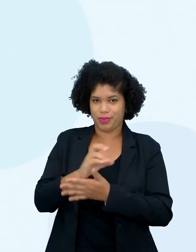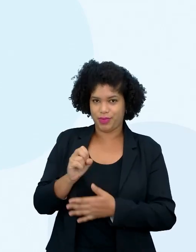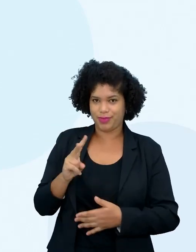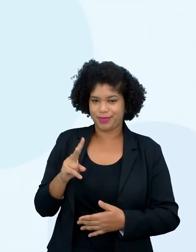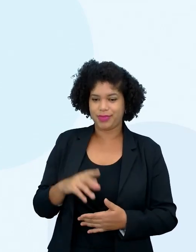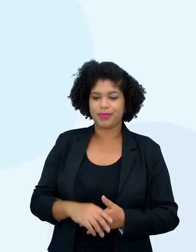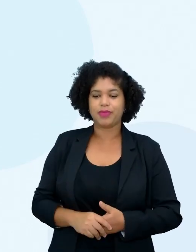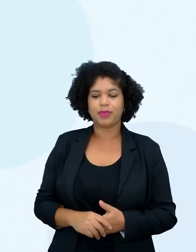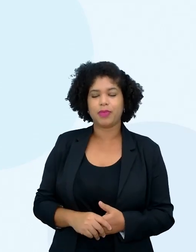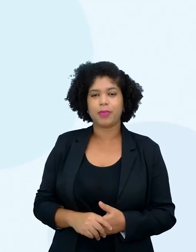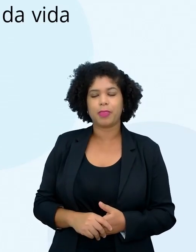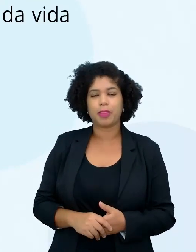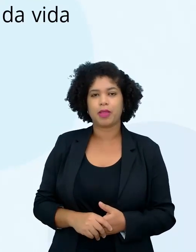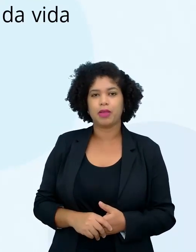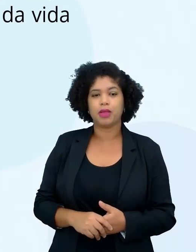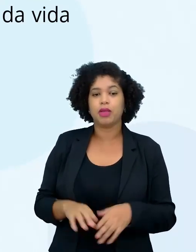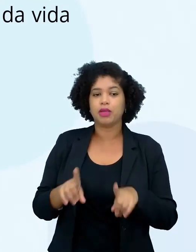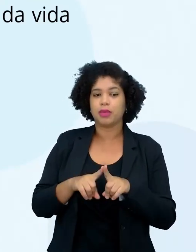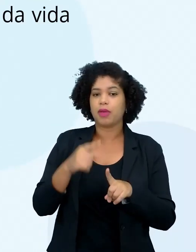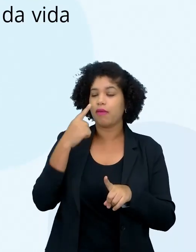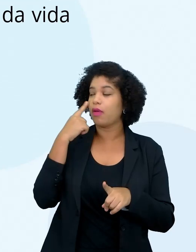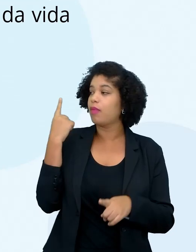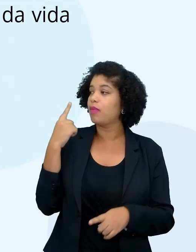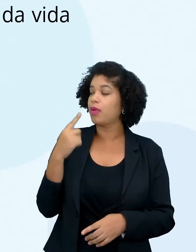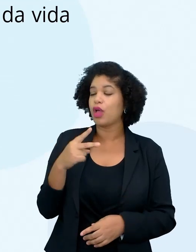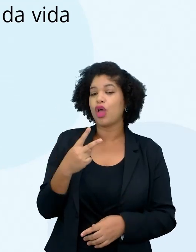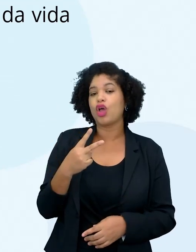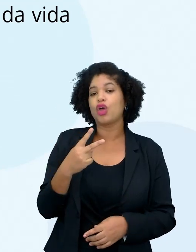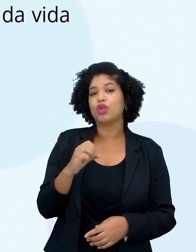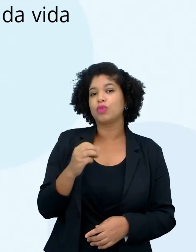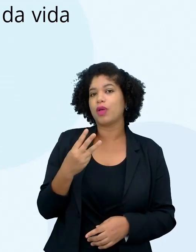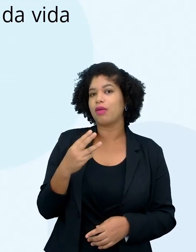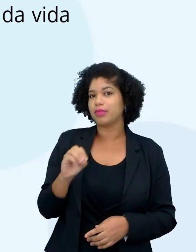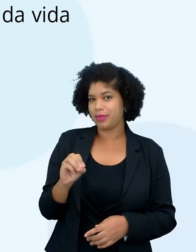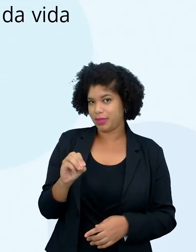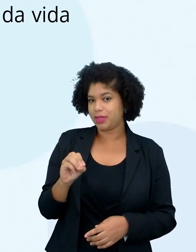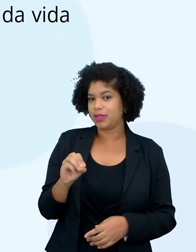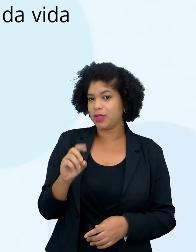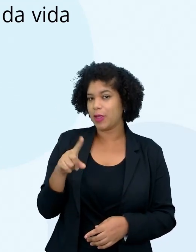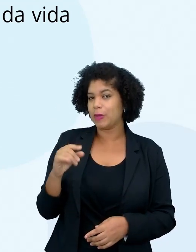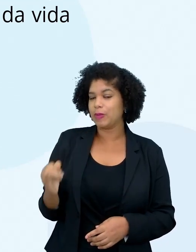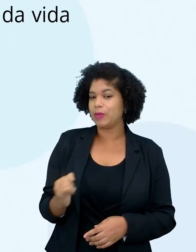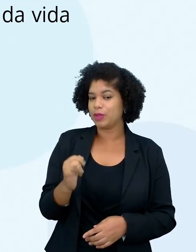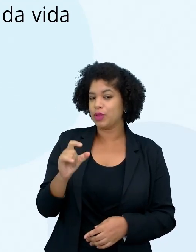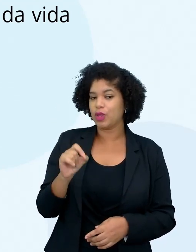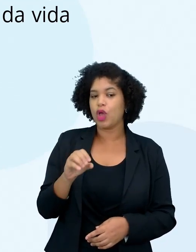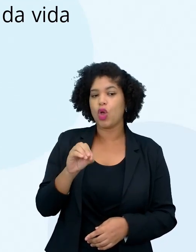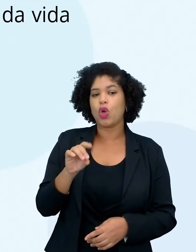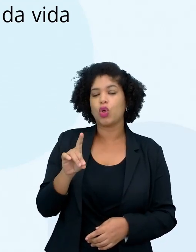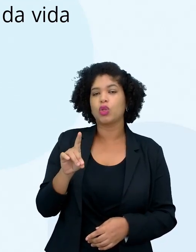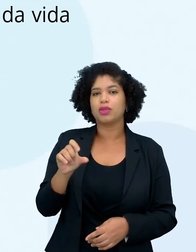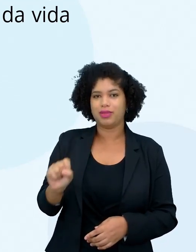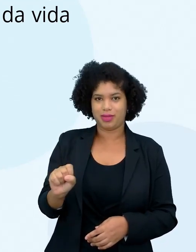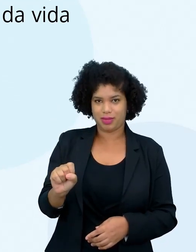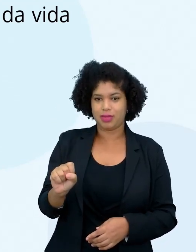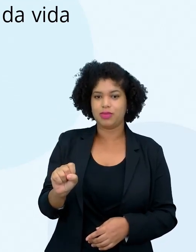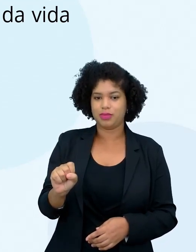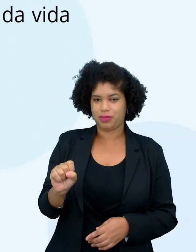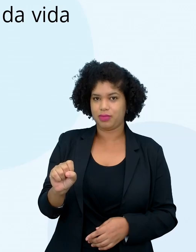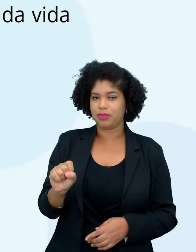bem. E em relação à Agenda 2030, importante estar trabalhando as ODS, né?